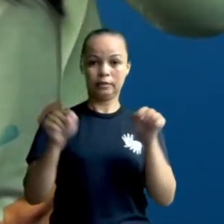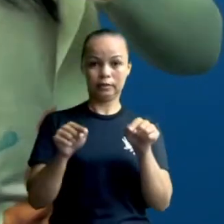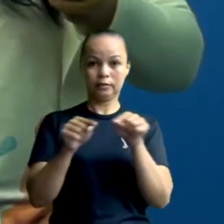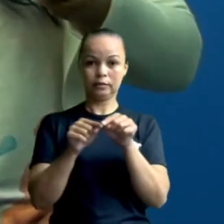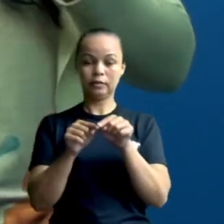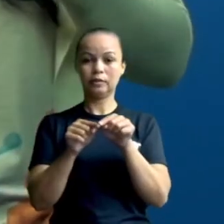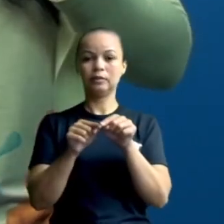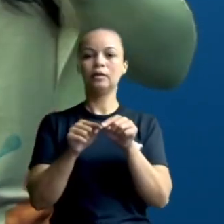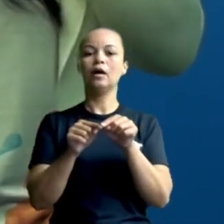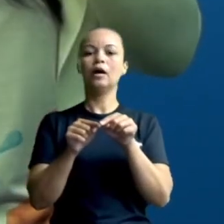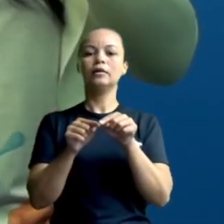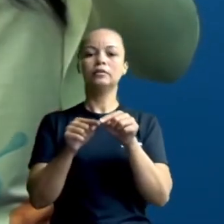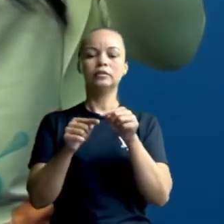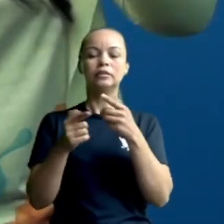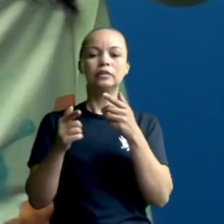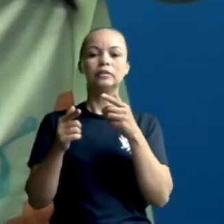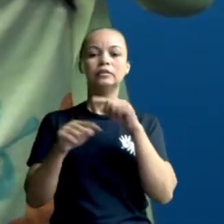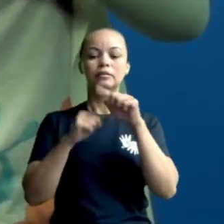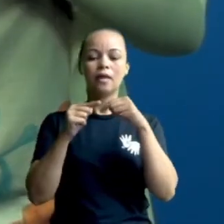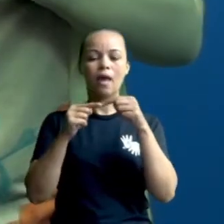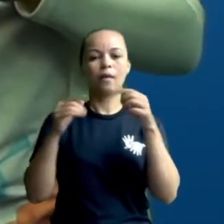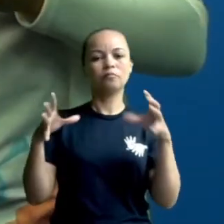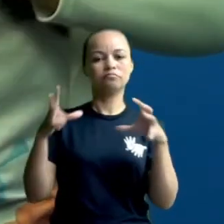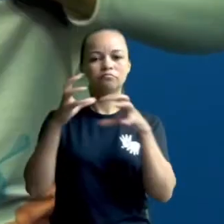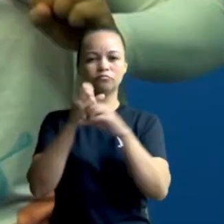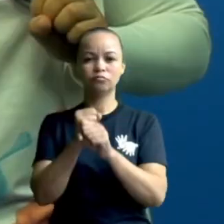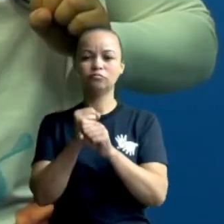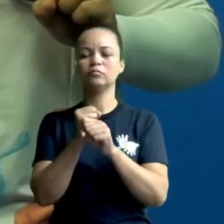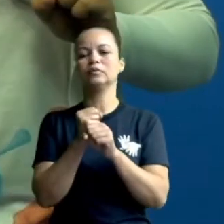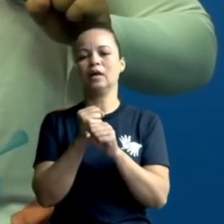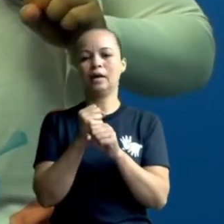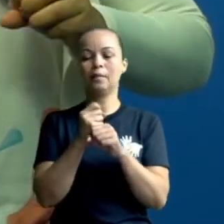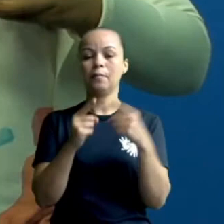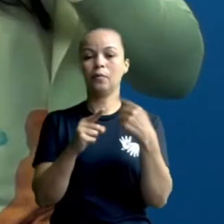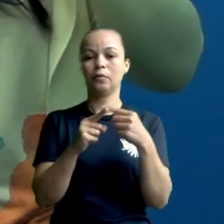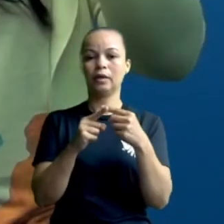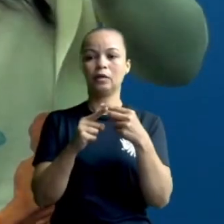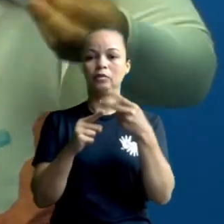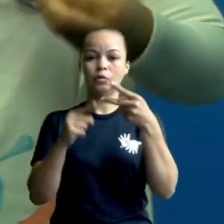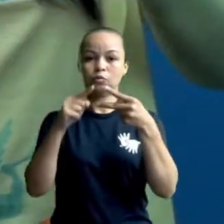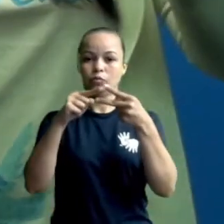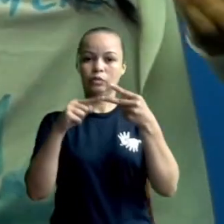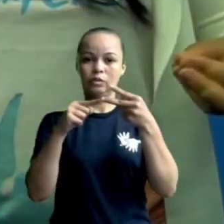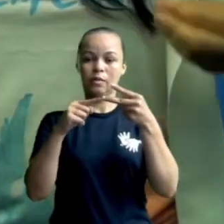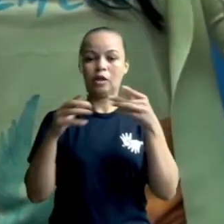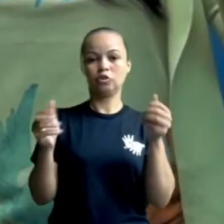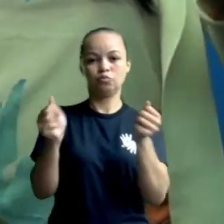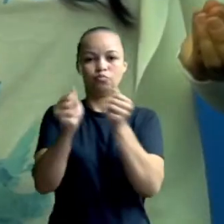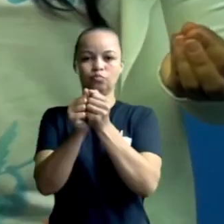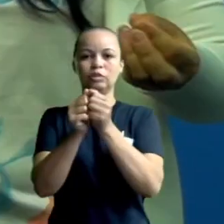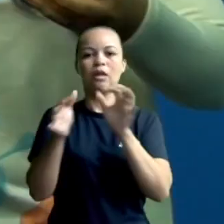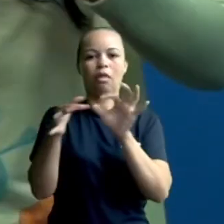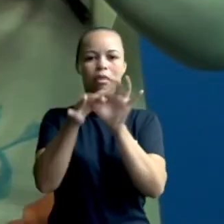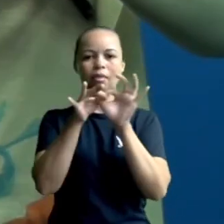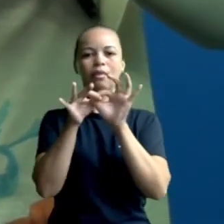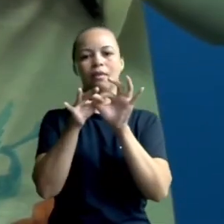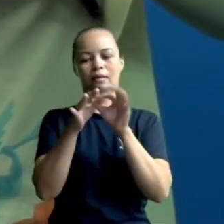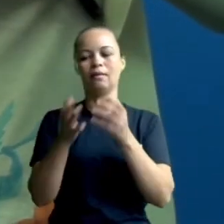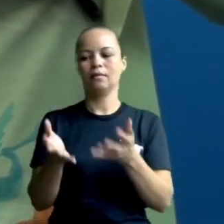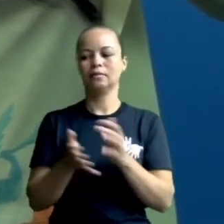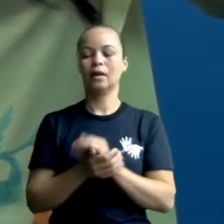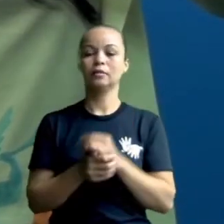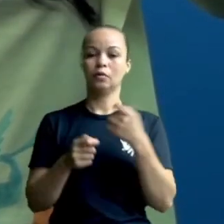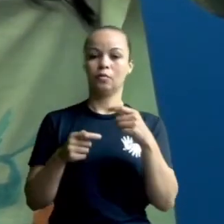juntar. Por quê? Porque eu tenho figuras unidas aí, tá certo? Então, para fazer o cálculo dessas áreas, eu vou